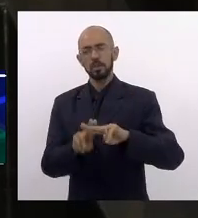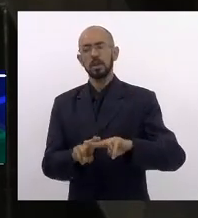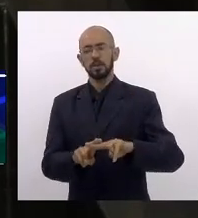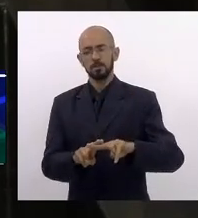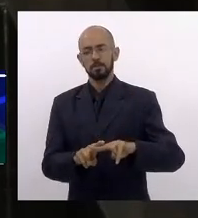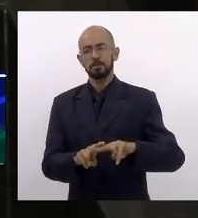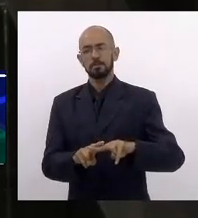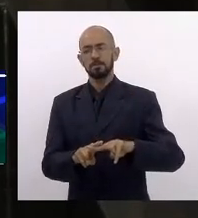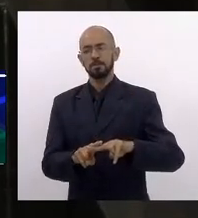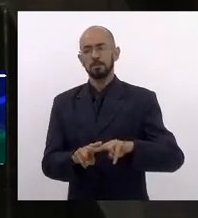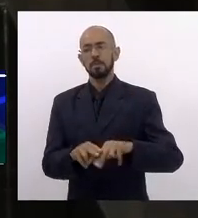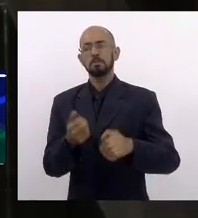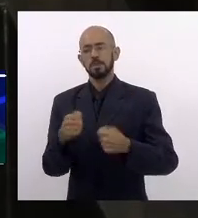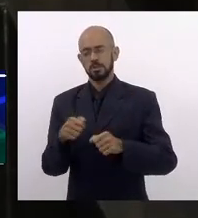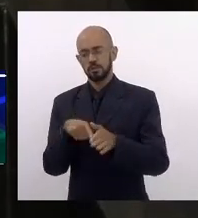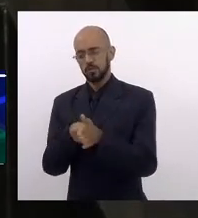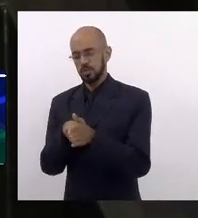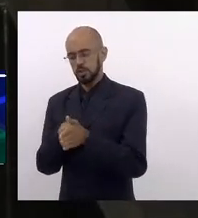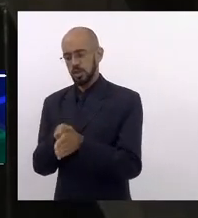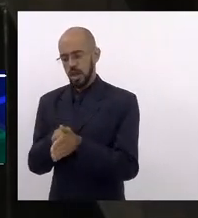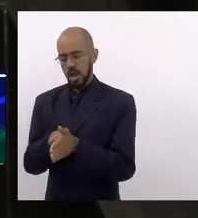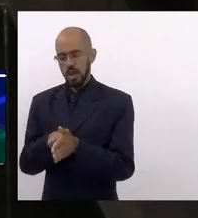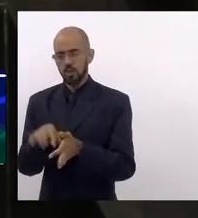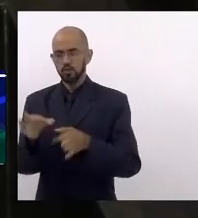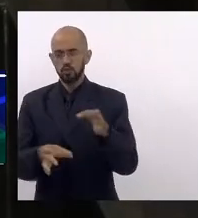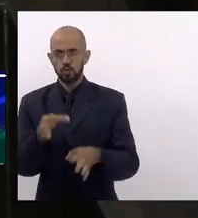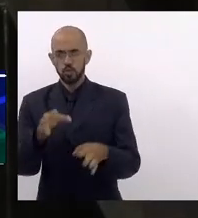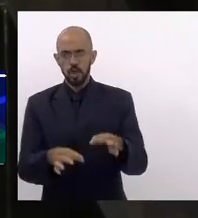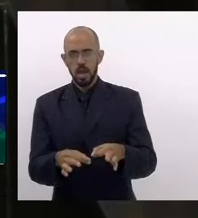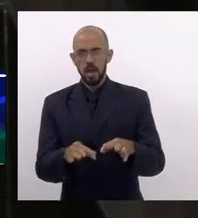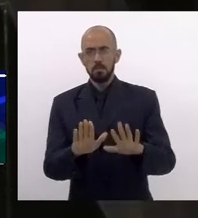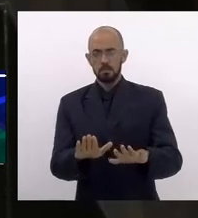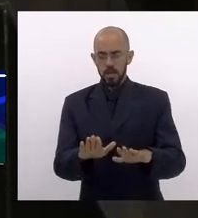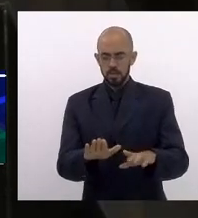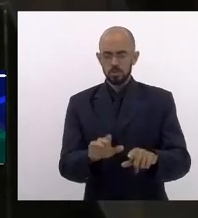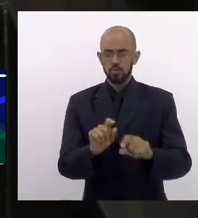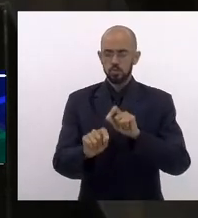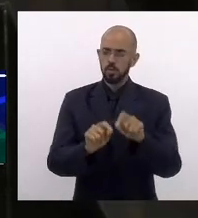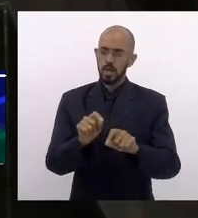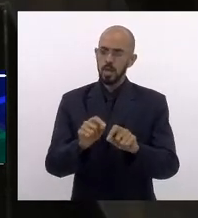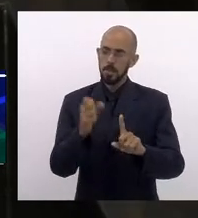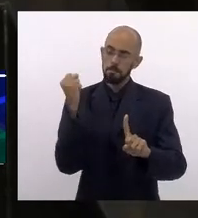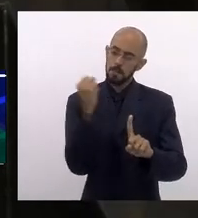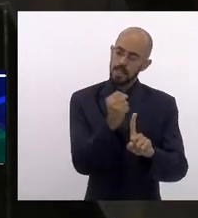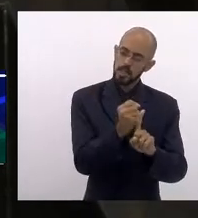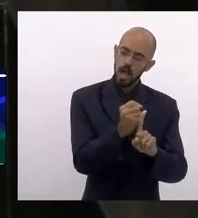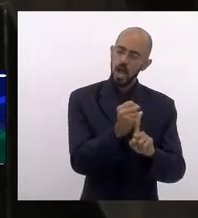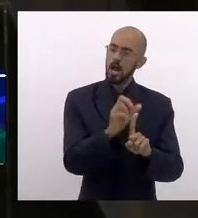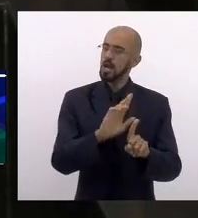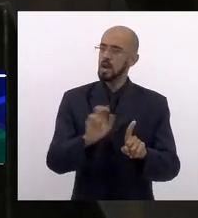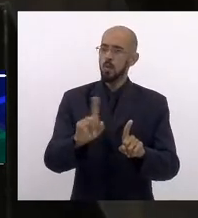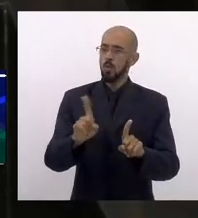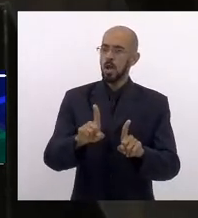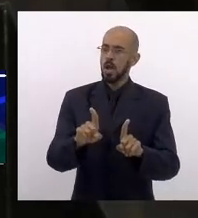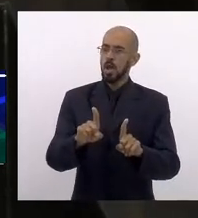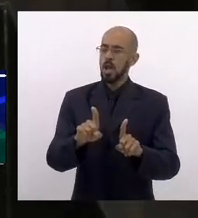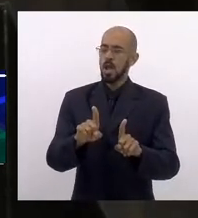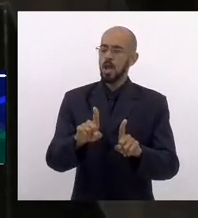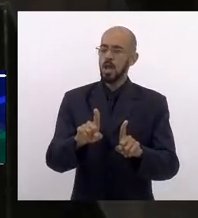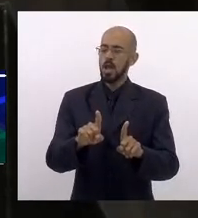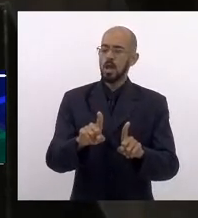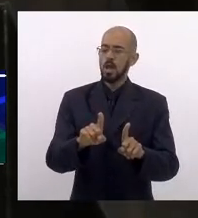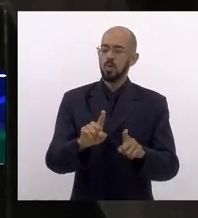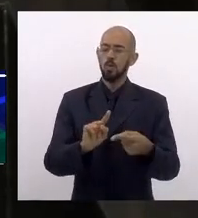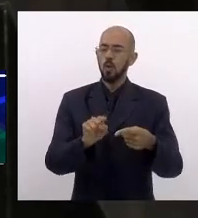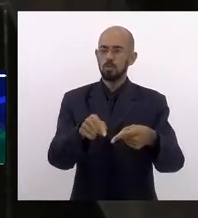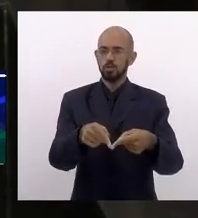É preciso que seja investigado, julgado, mas executar não faz parte das missões constitucionais de nenhuma